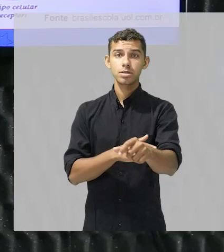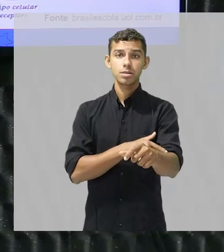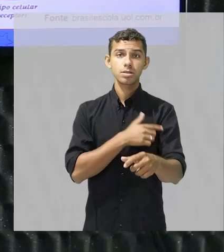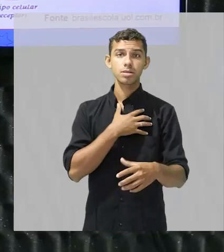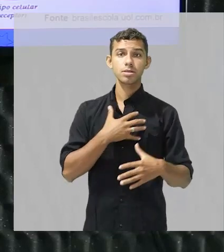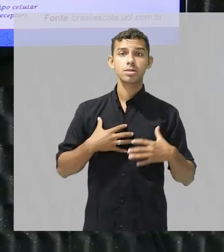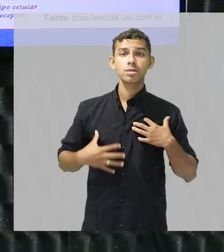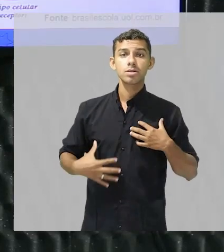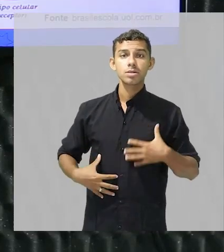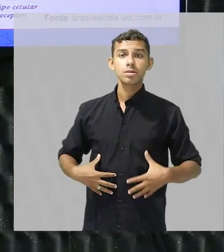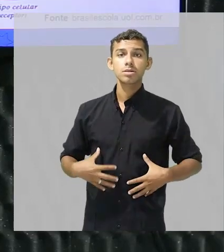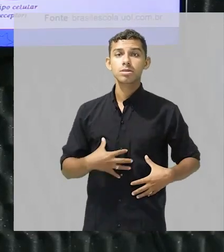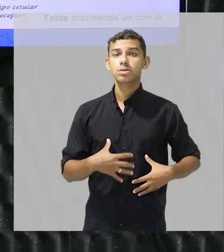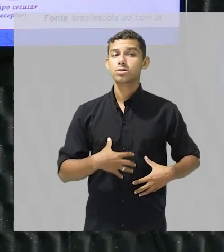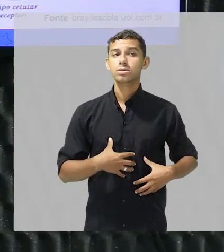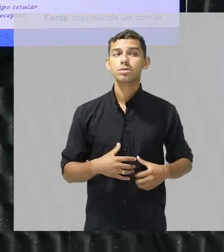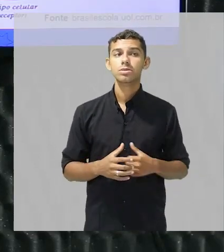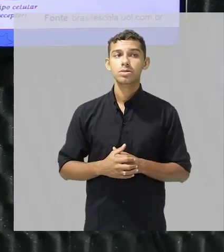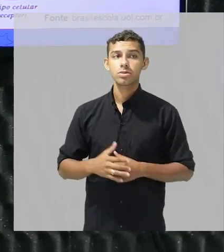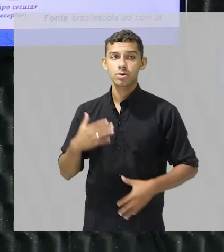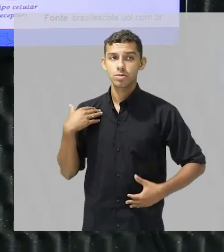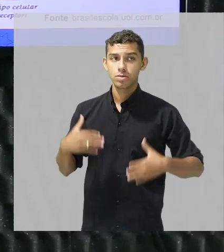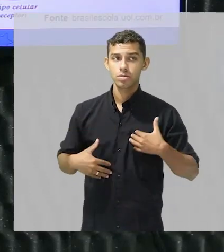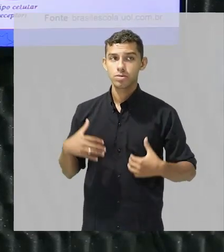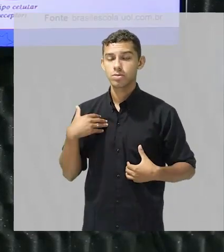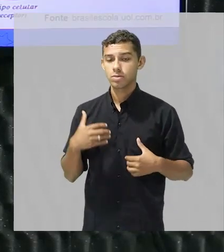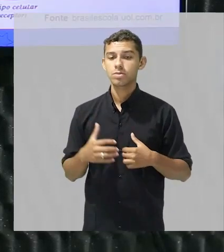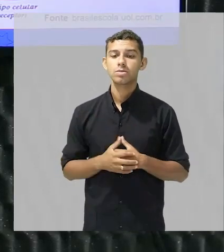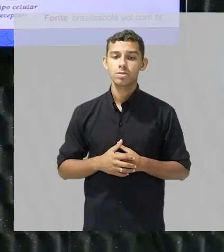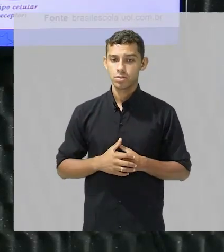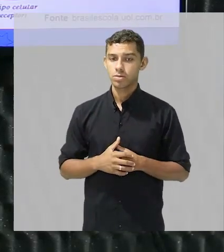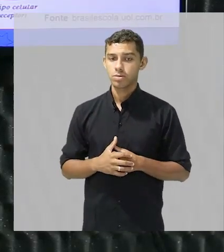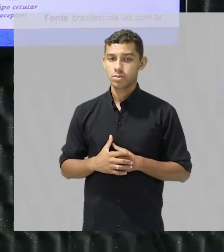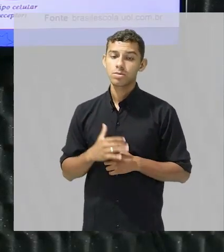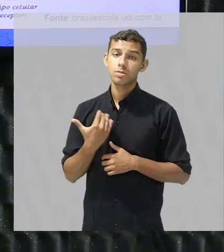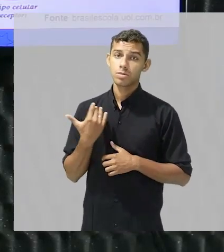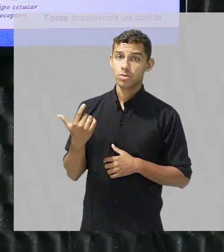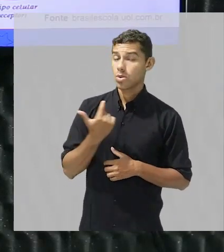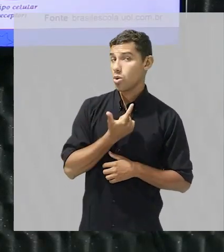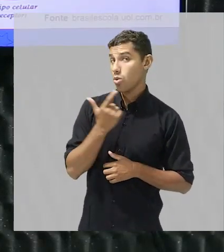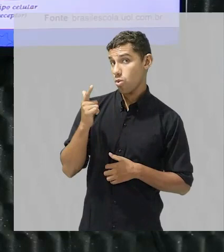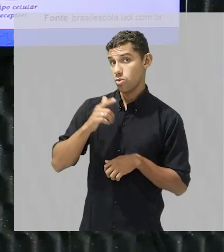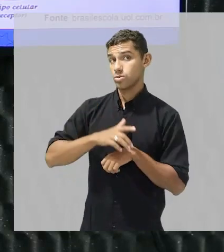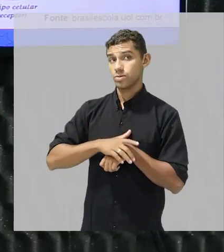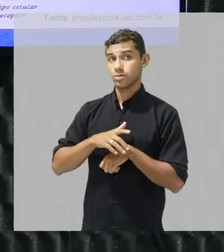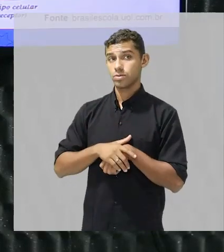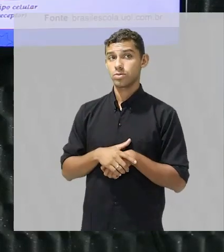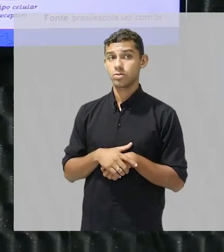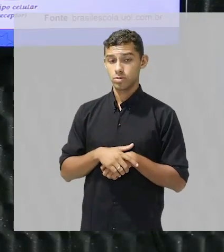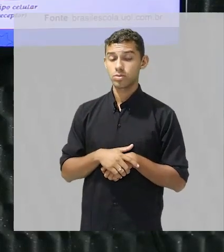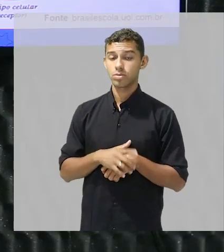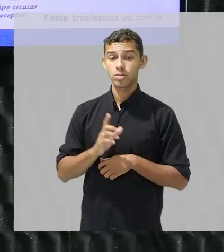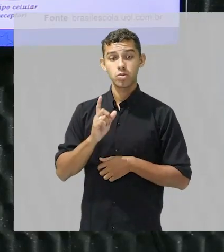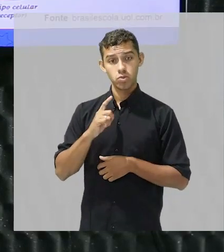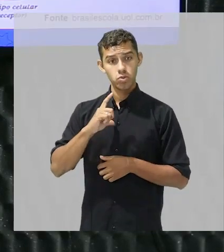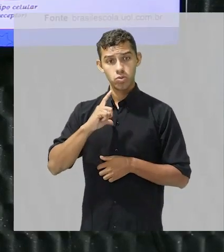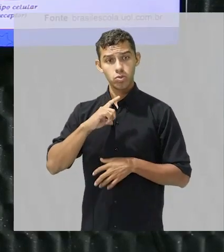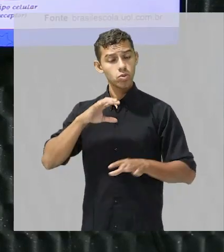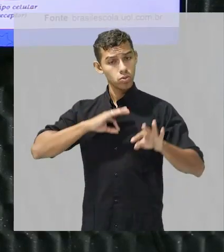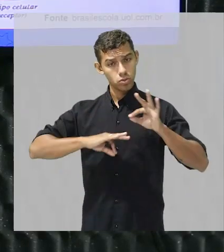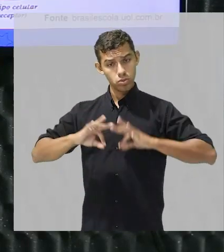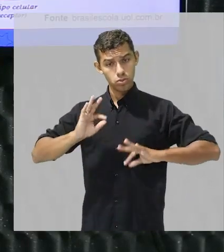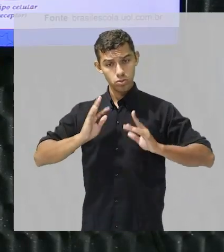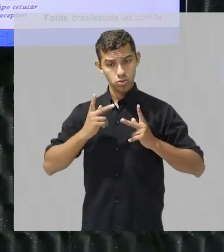para outros locais do nosso corpo. Nesses outros locais, onde esses hormônios irão